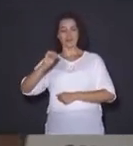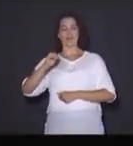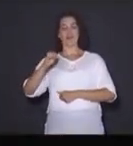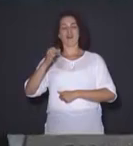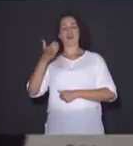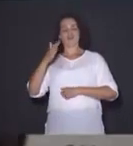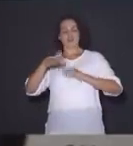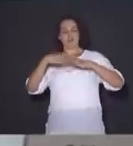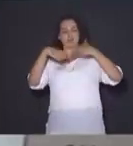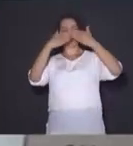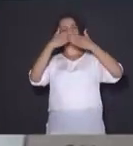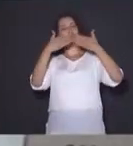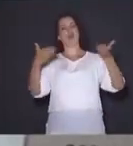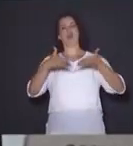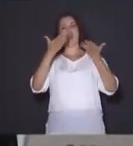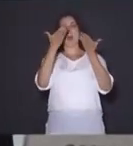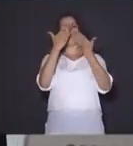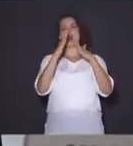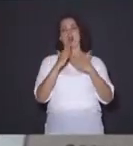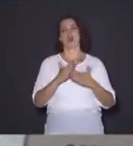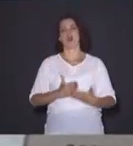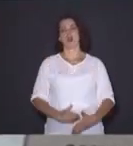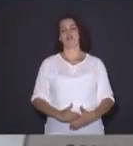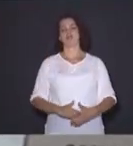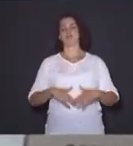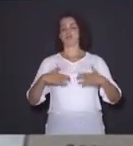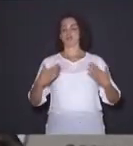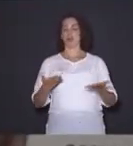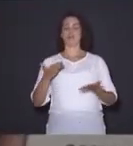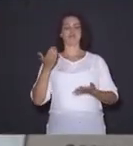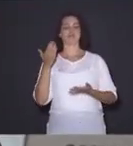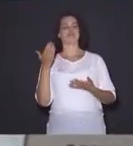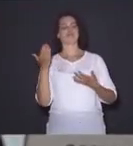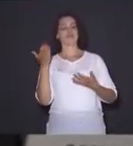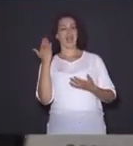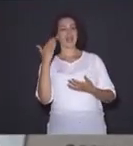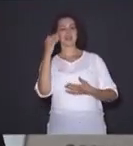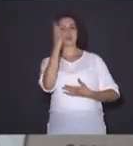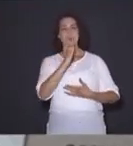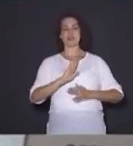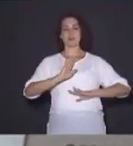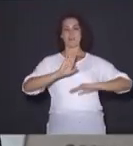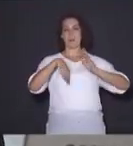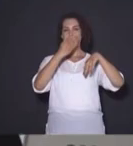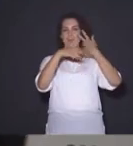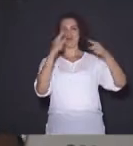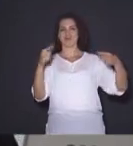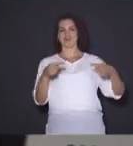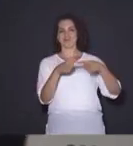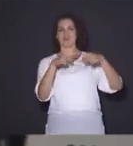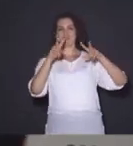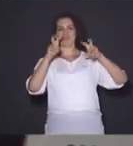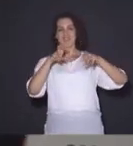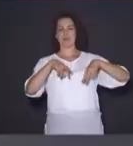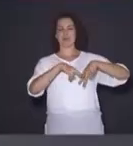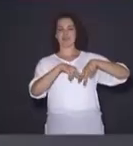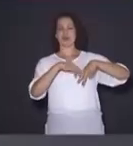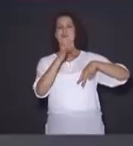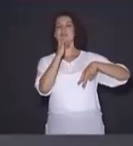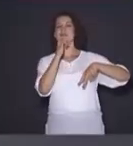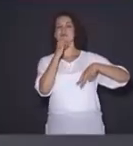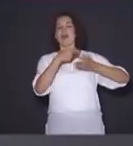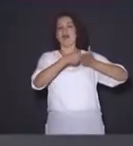do que vinha sendo construído no brasil do ponto de vista da educação que se relaciona com a questão de gênero não é como redação do enem